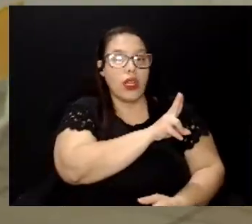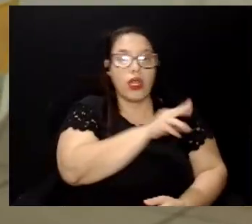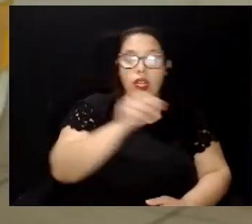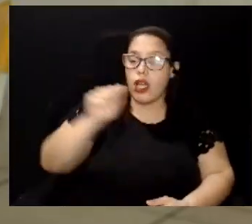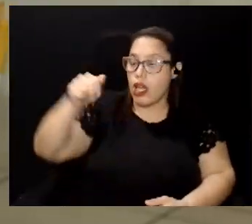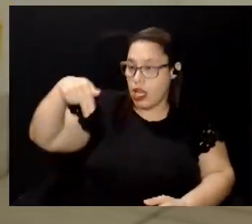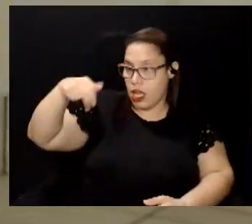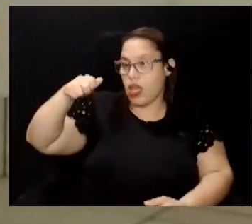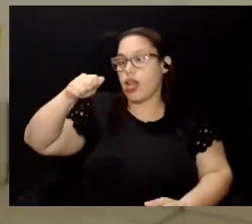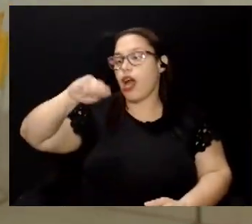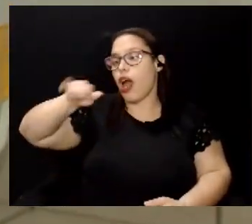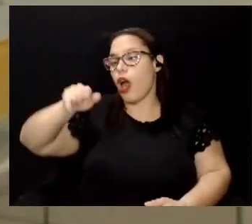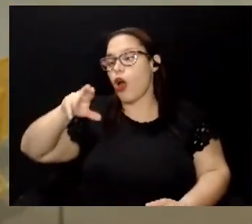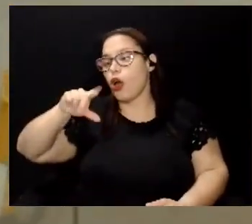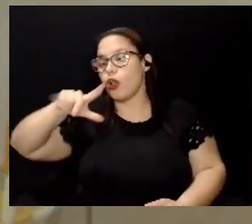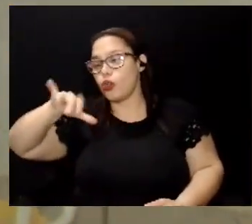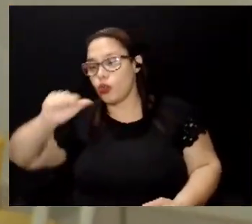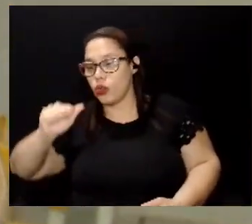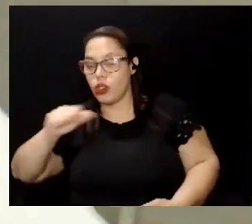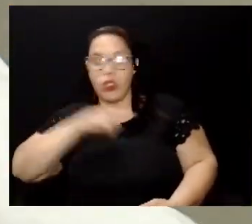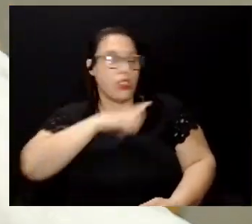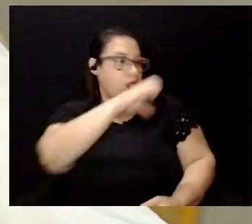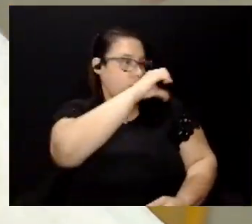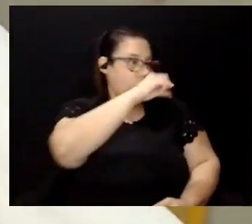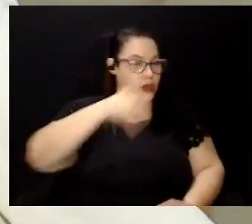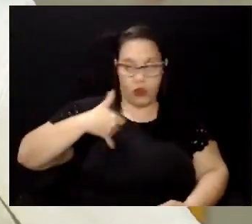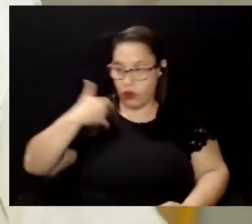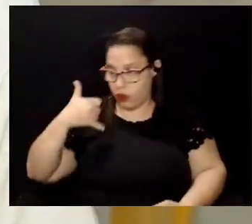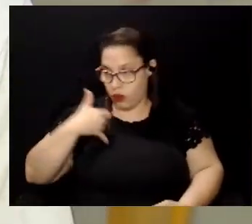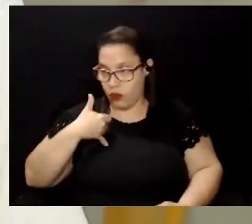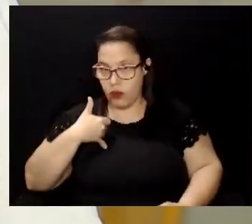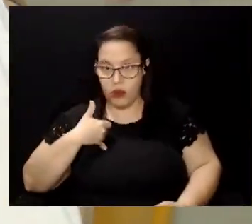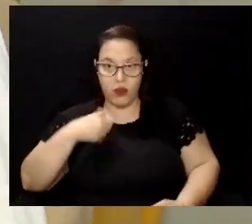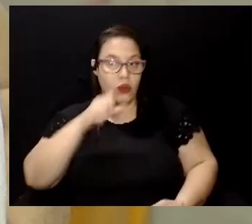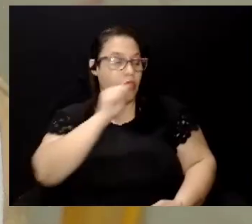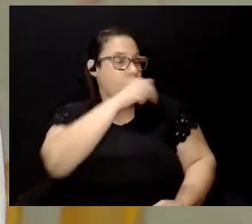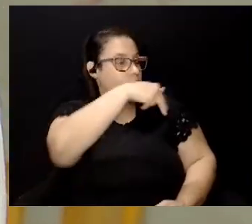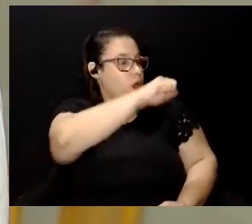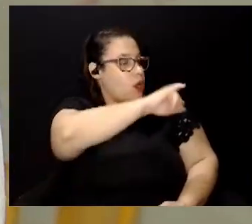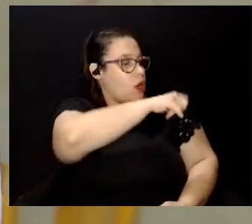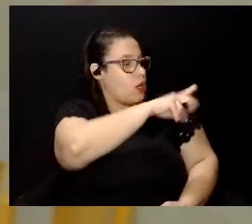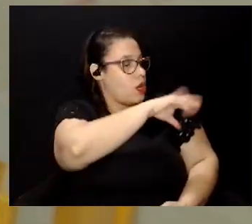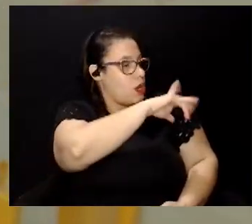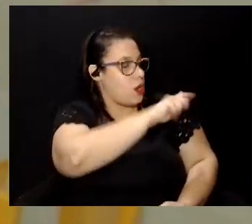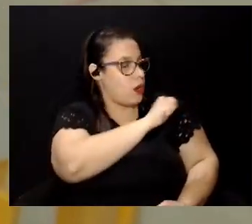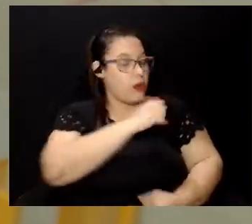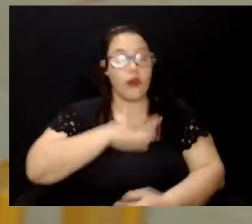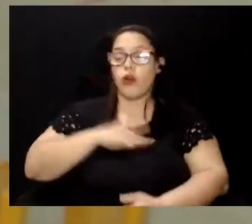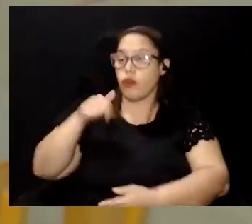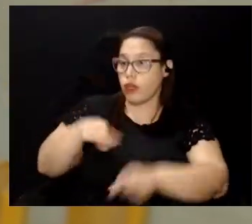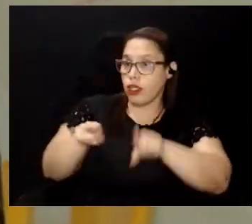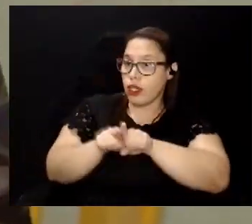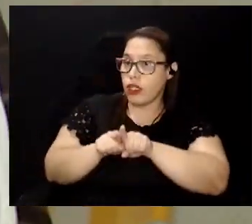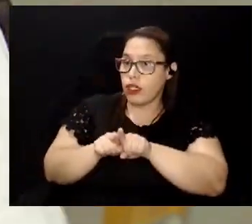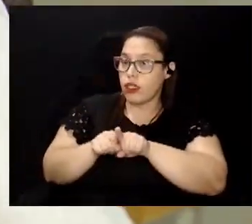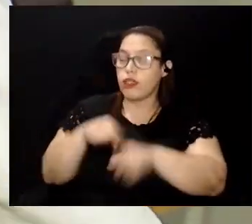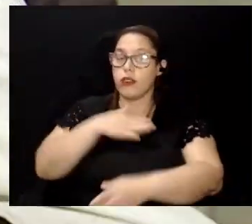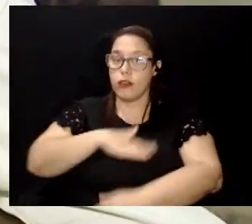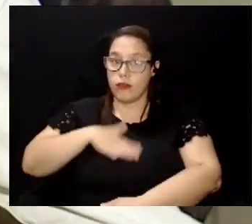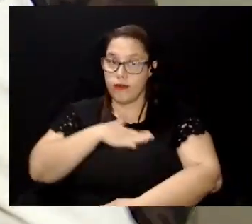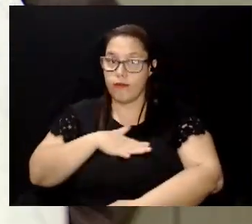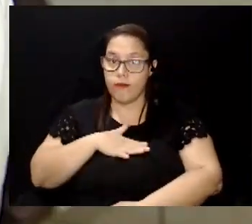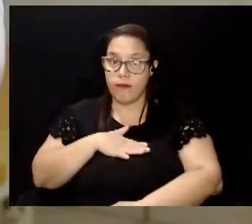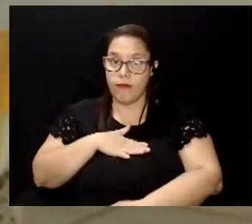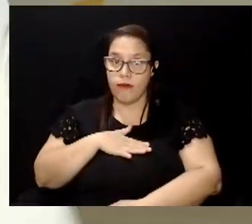Ana Júlia. Quantos anos você tem? 9. E você, Ana Júlia, o que você gosta de fazer aqui? Eu